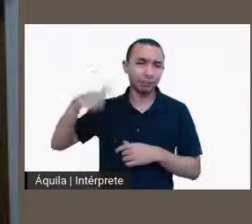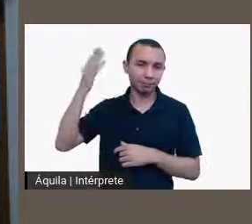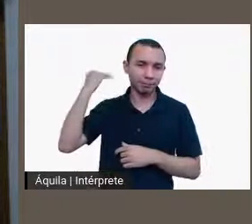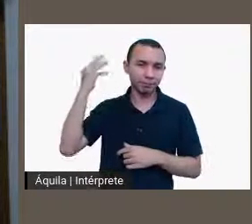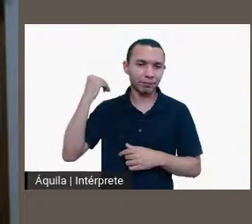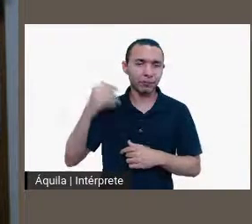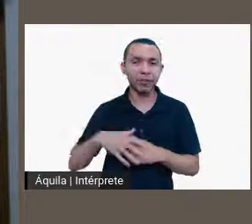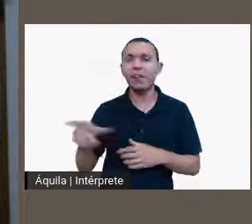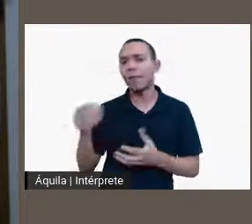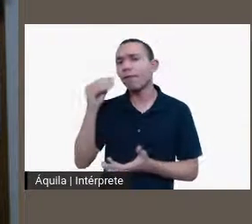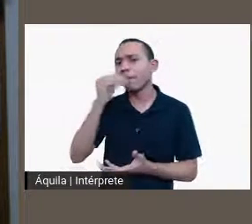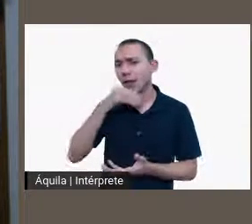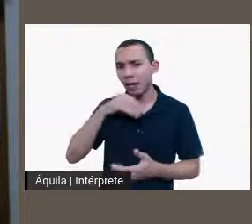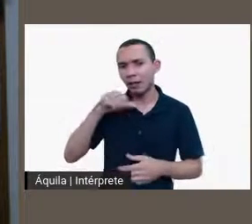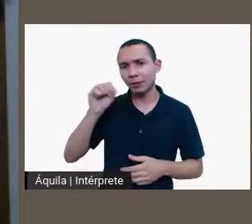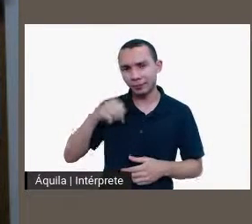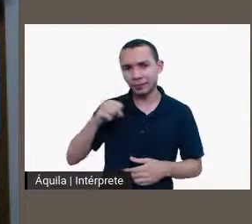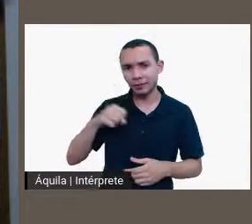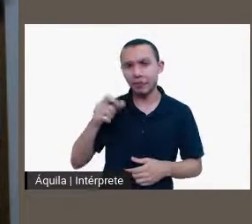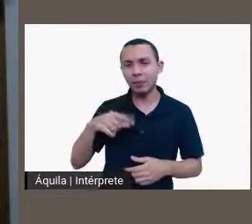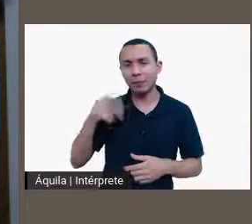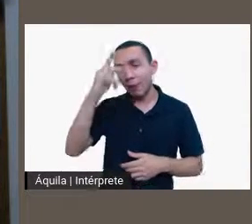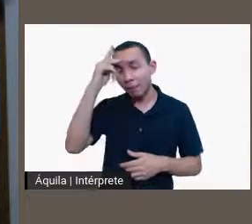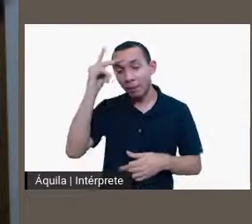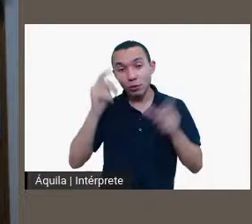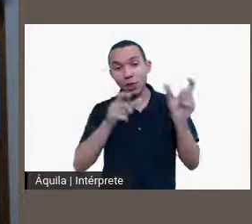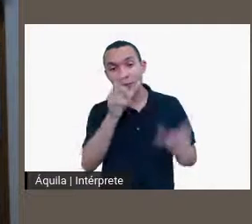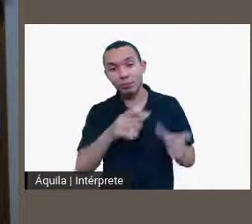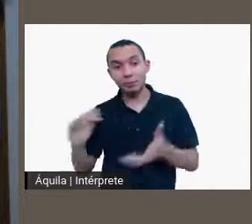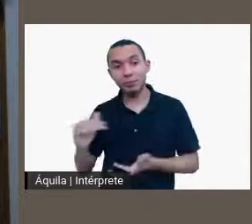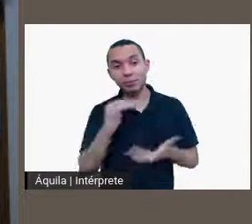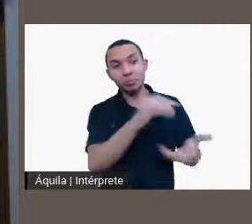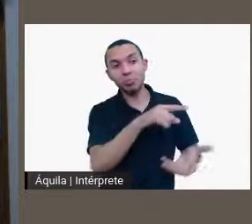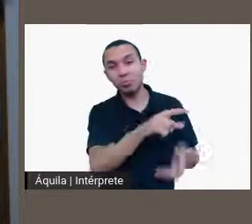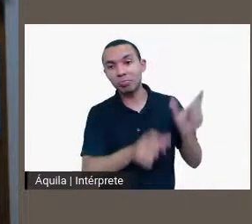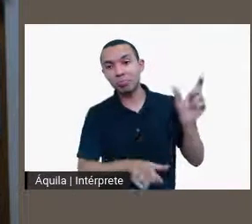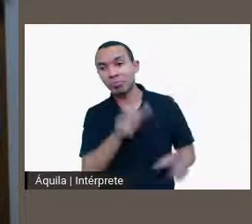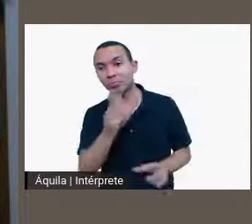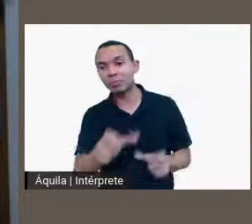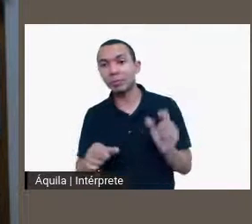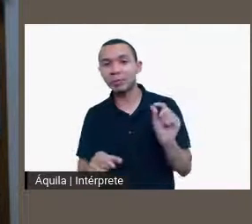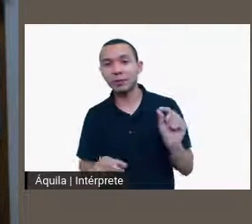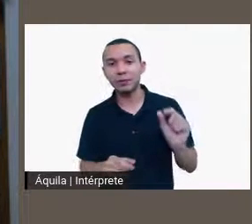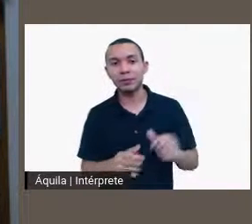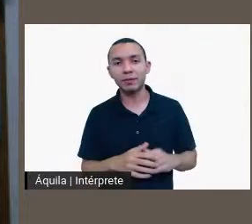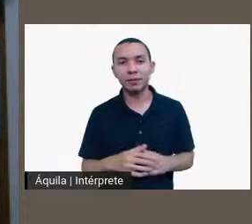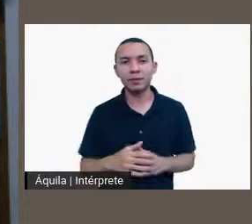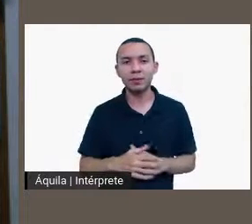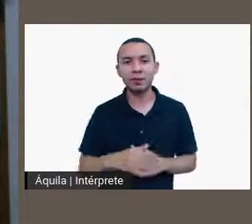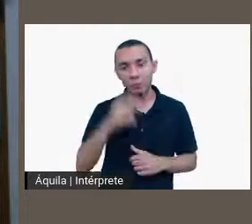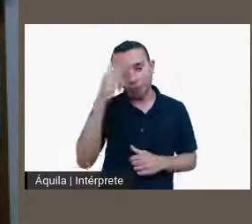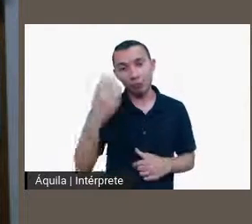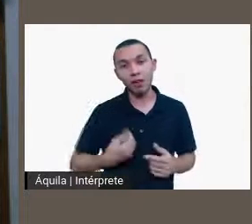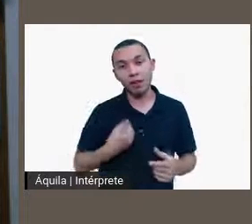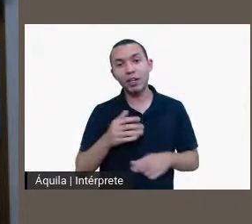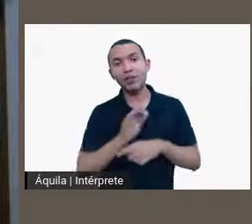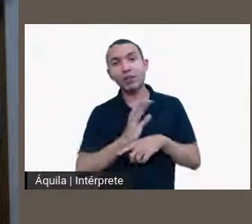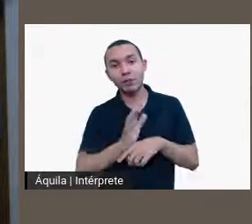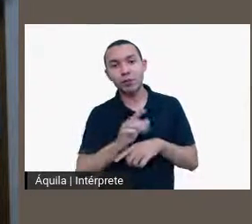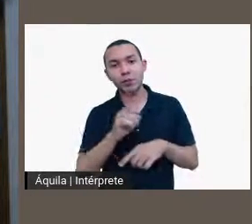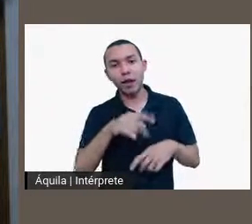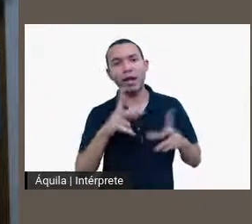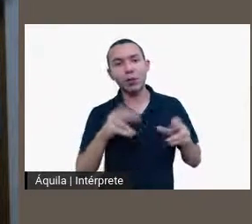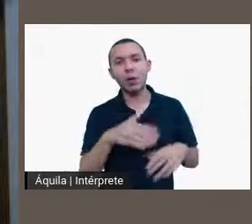frágil, mas quem seriam os herdeiros? Em limite, para os que viram, o filme é a morte,